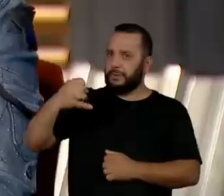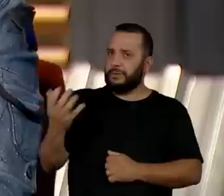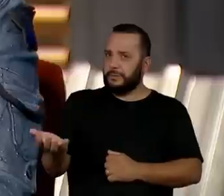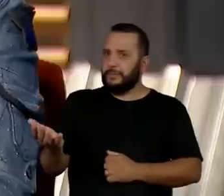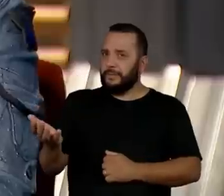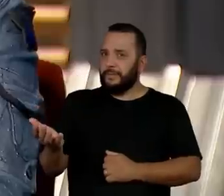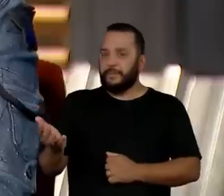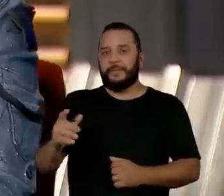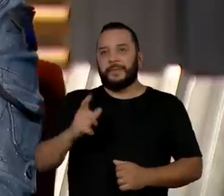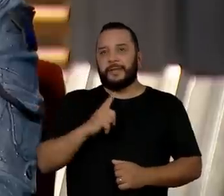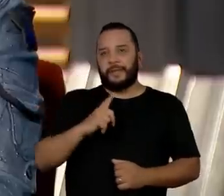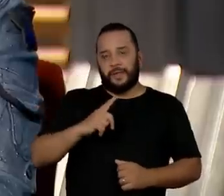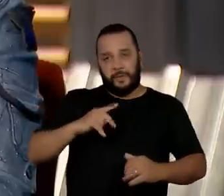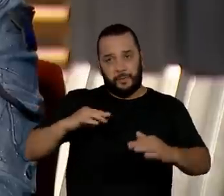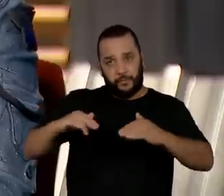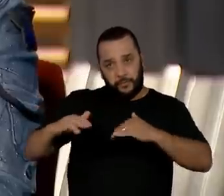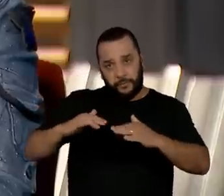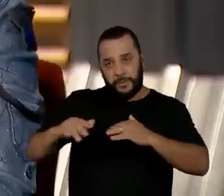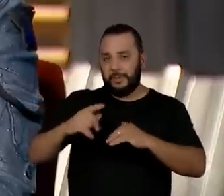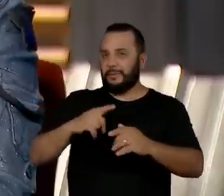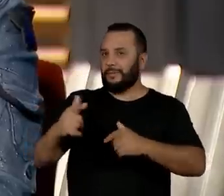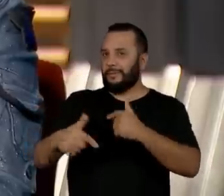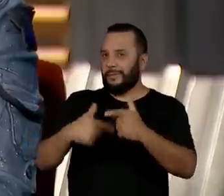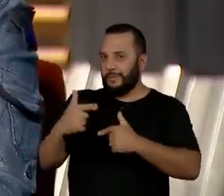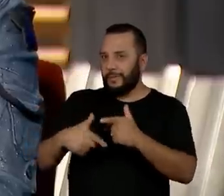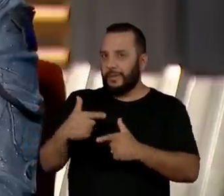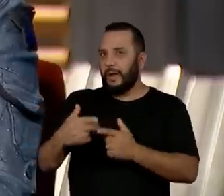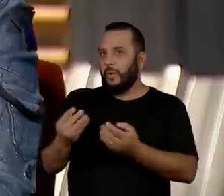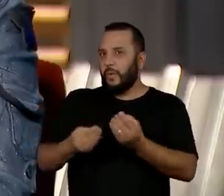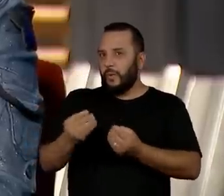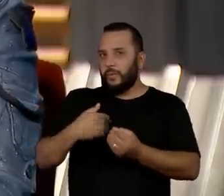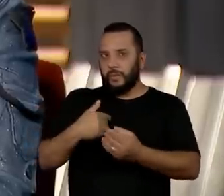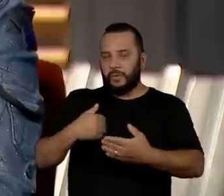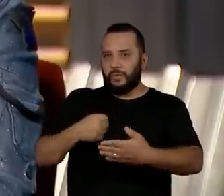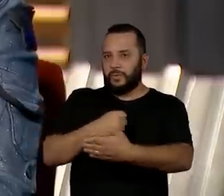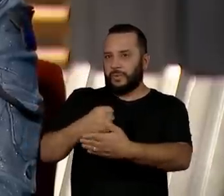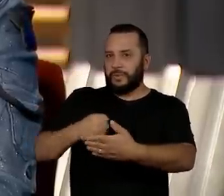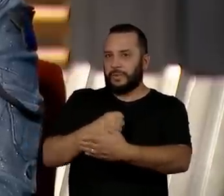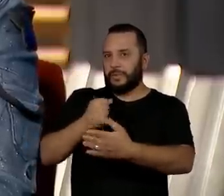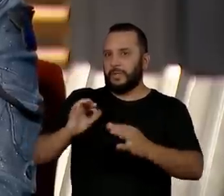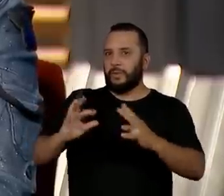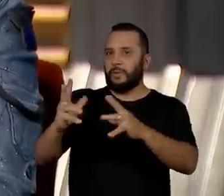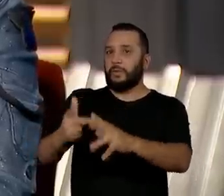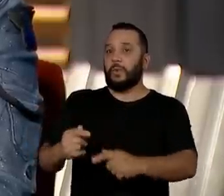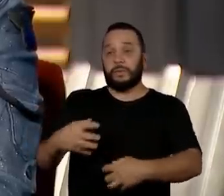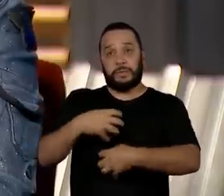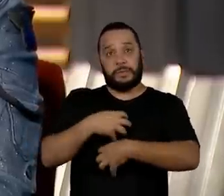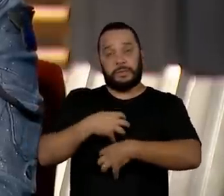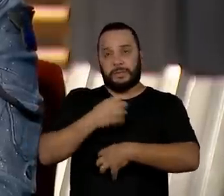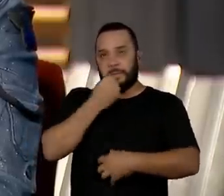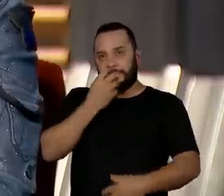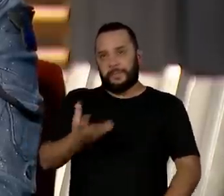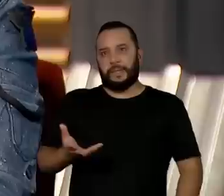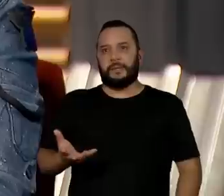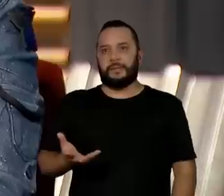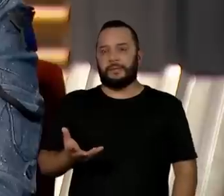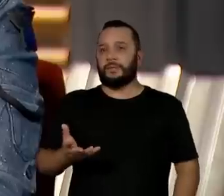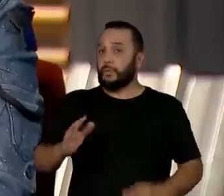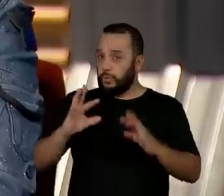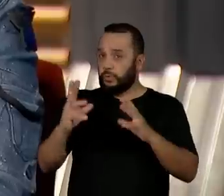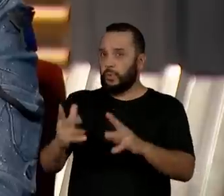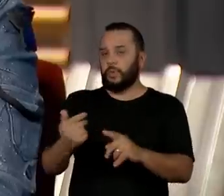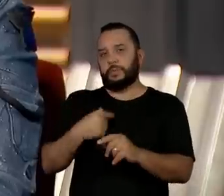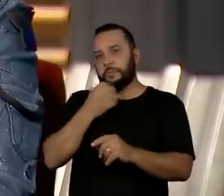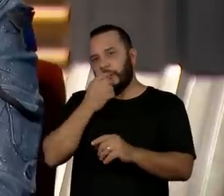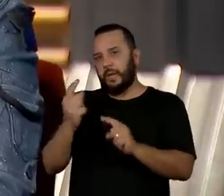de trabalhar uma cozinha onde todos se sintam bem onde todos são bem